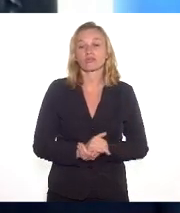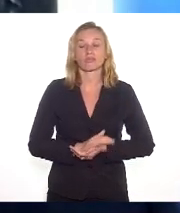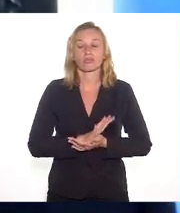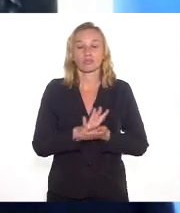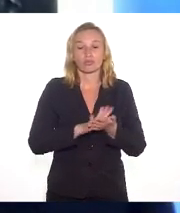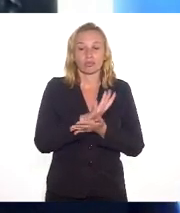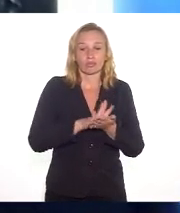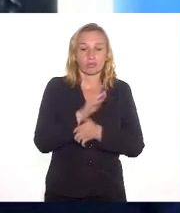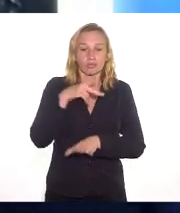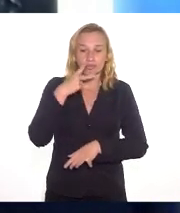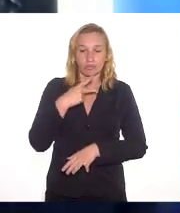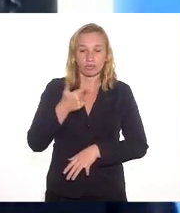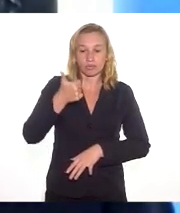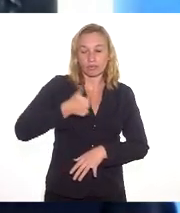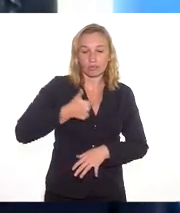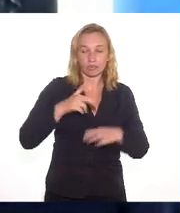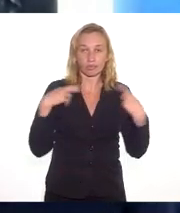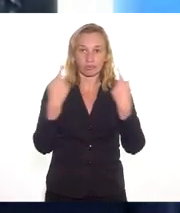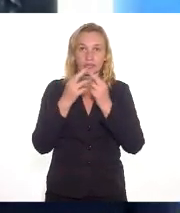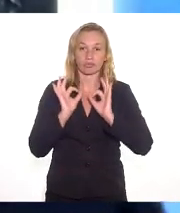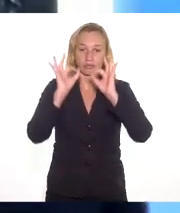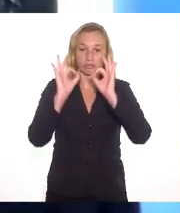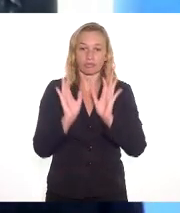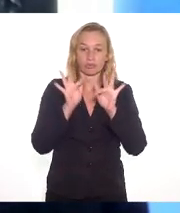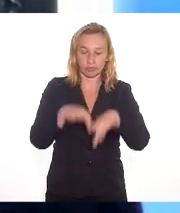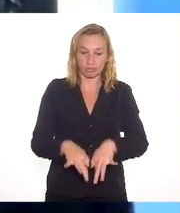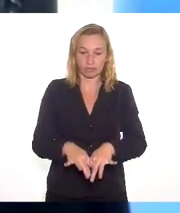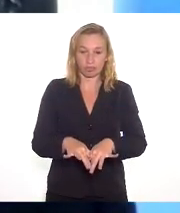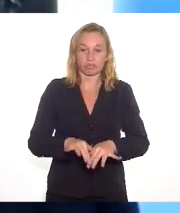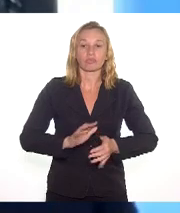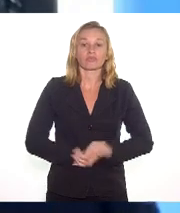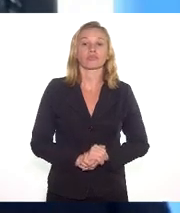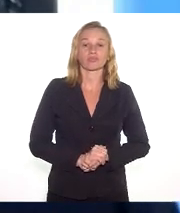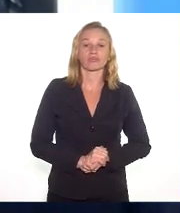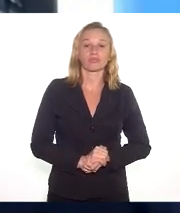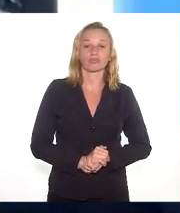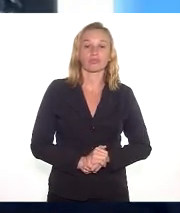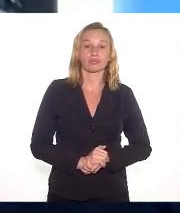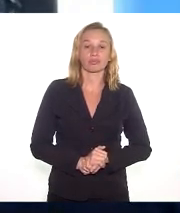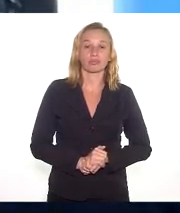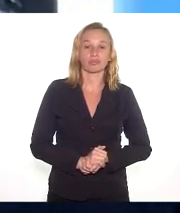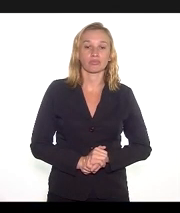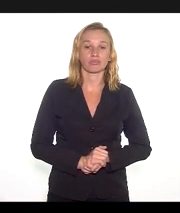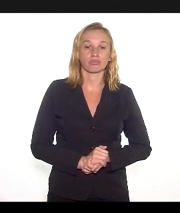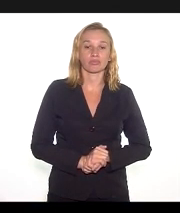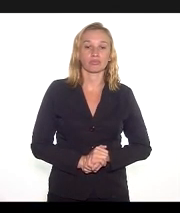Não havendo mais nada a tratar na primeira sessão extraordinária, está encerrada a presente sessão.